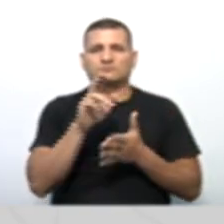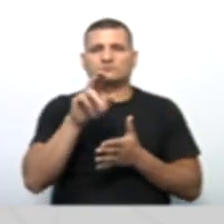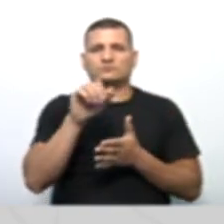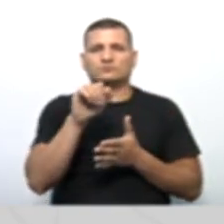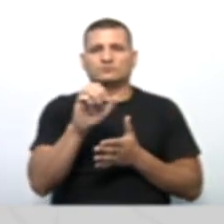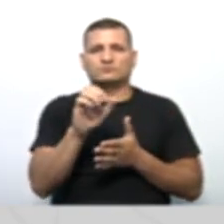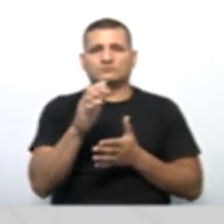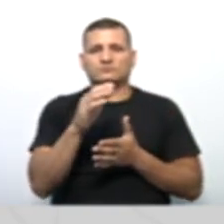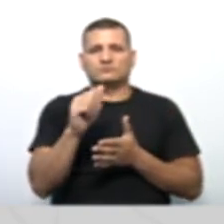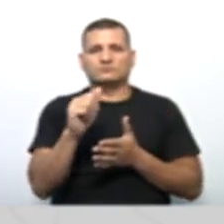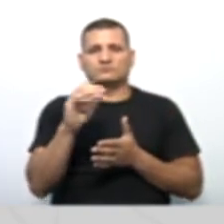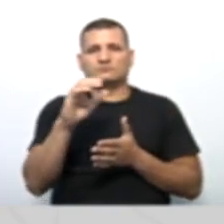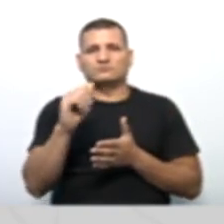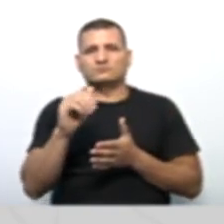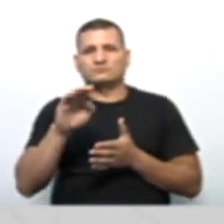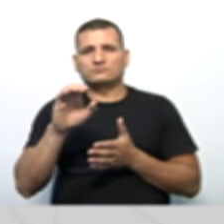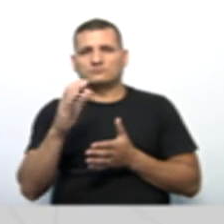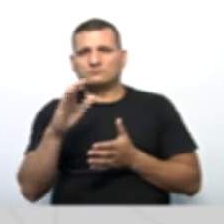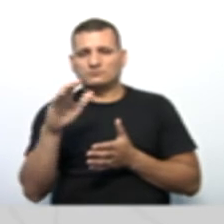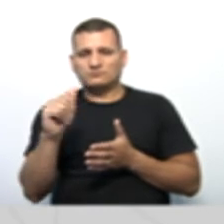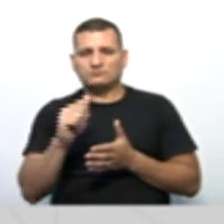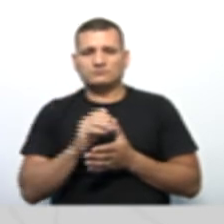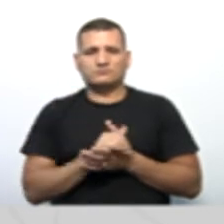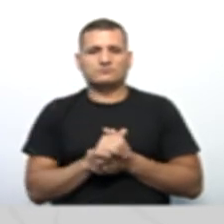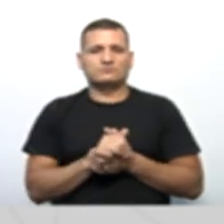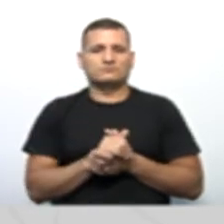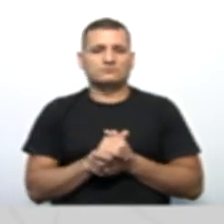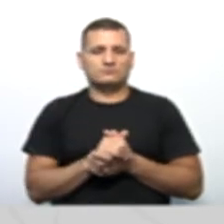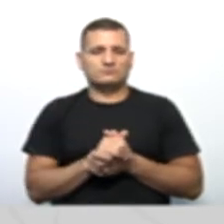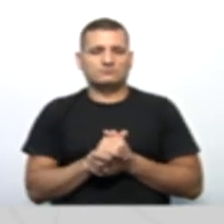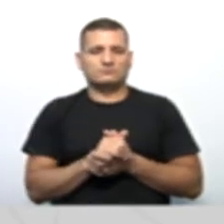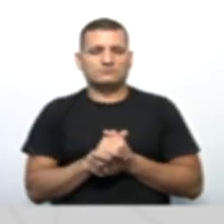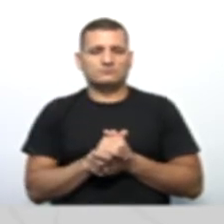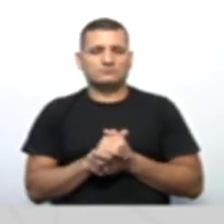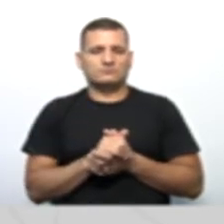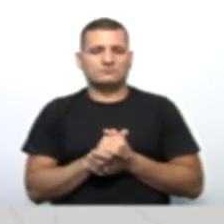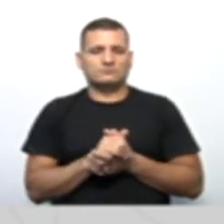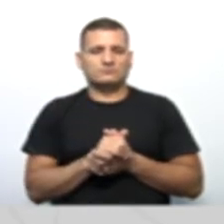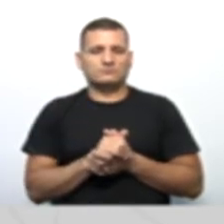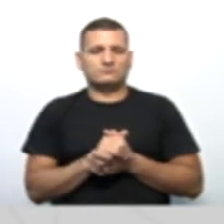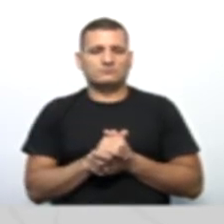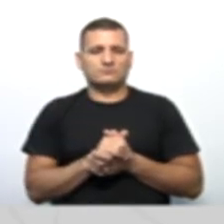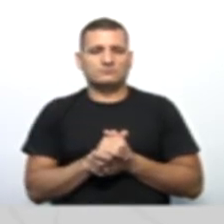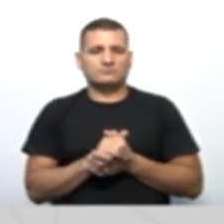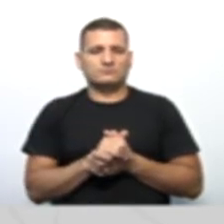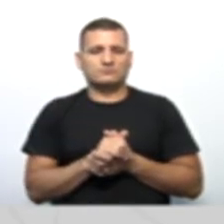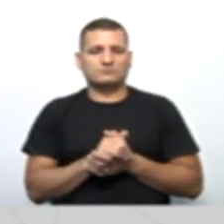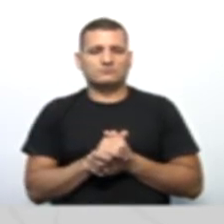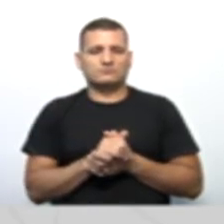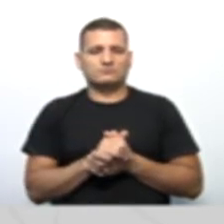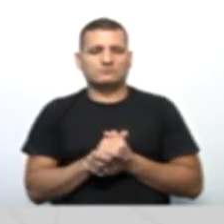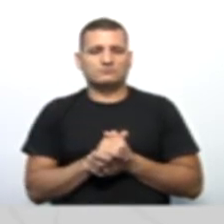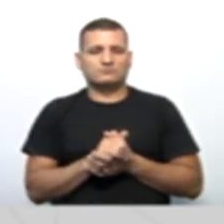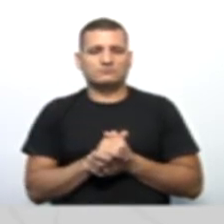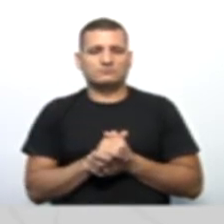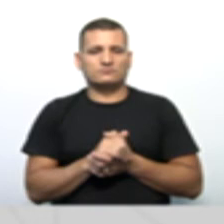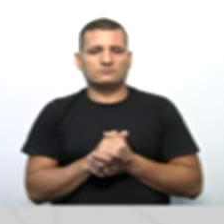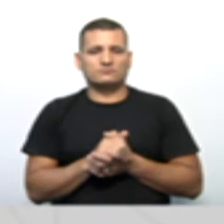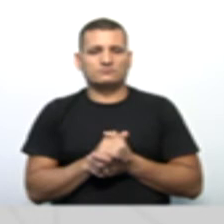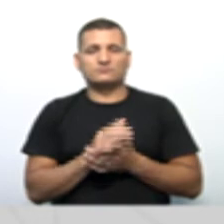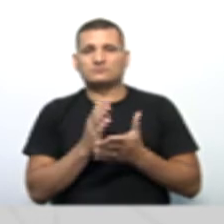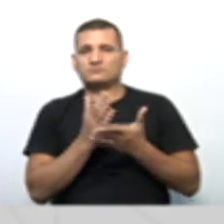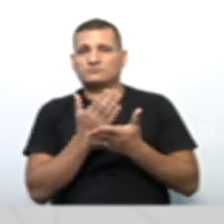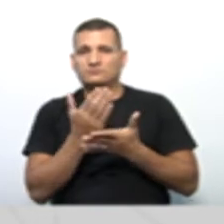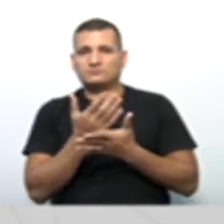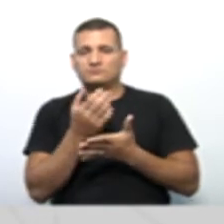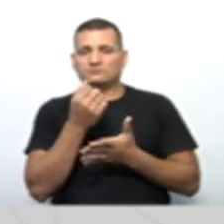vai essa seqüência que eu tirei do livro a cabeça de um web design e vocês podem acontecer a ele ele é lento